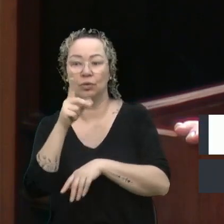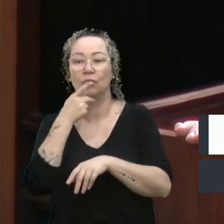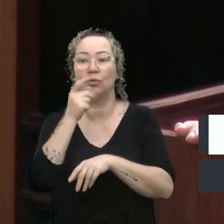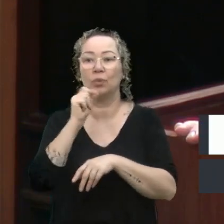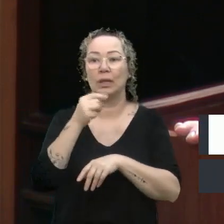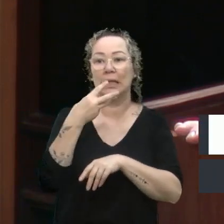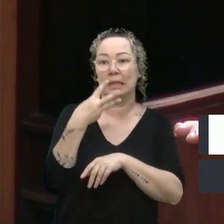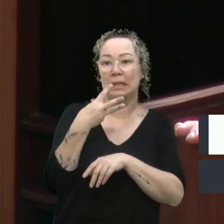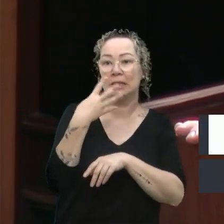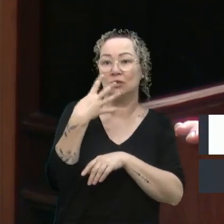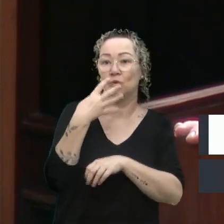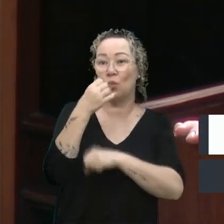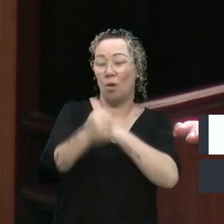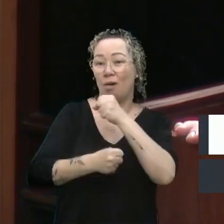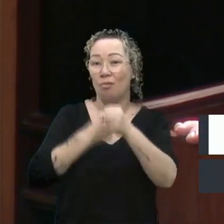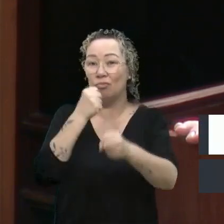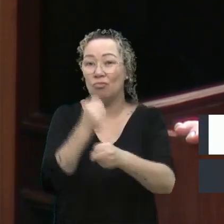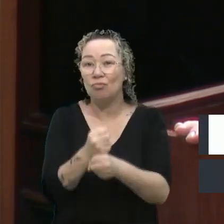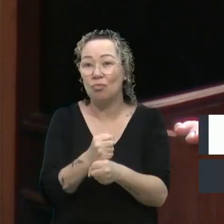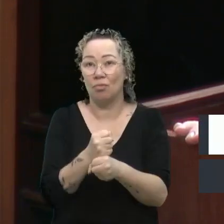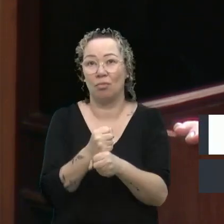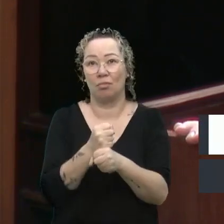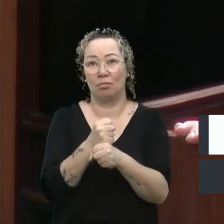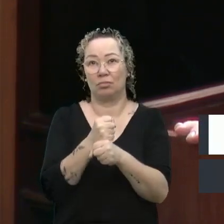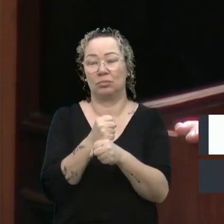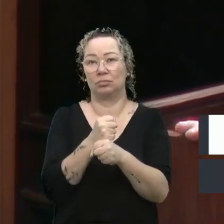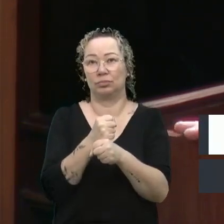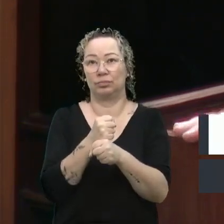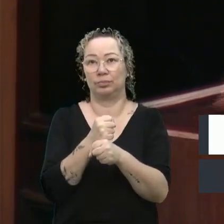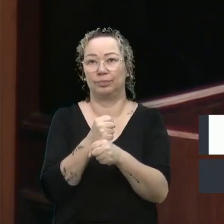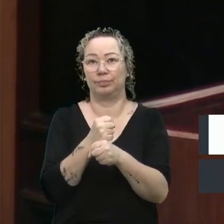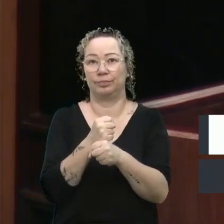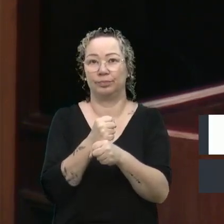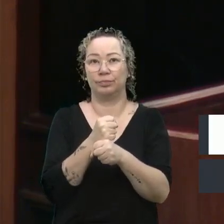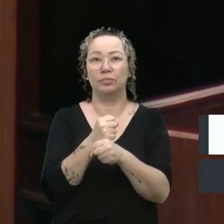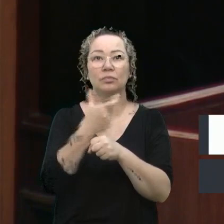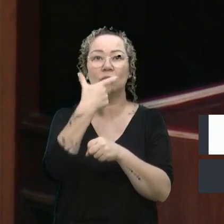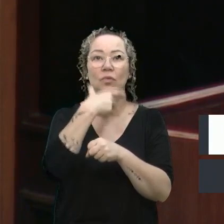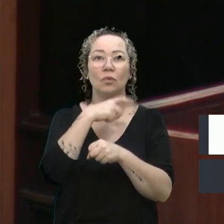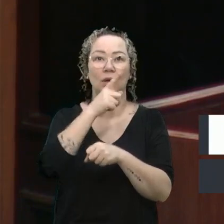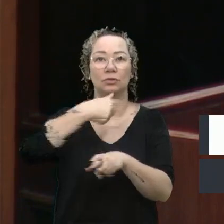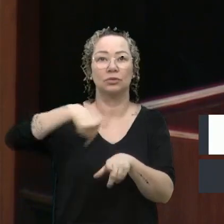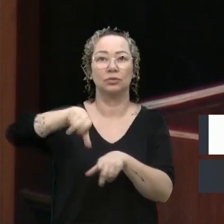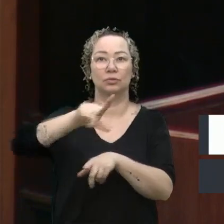no mínimo. No mínimo. E eu acho que nós teríamos que dar aqui,